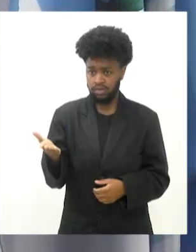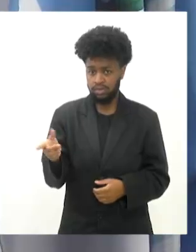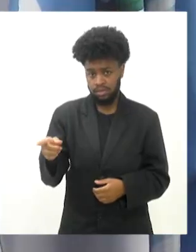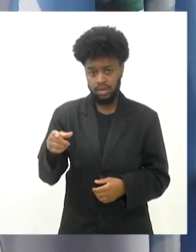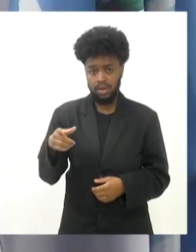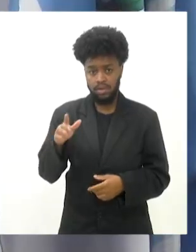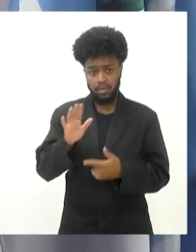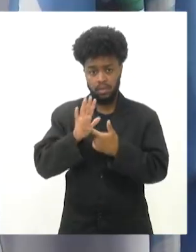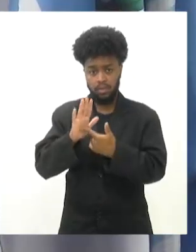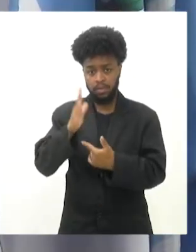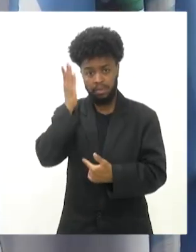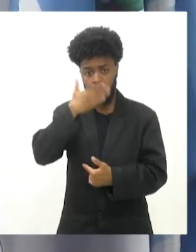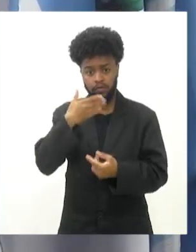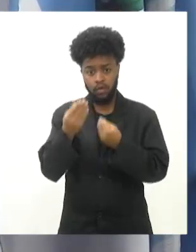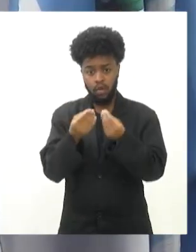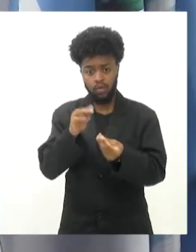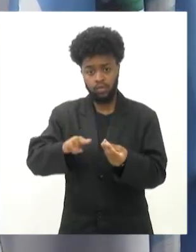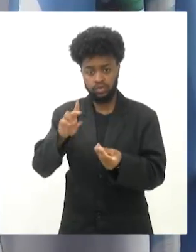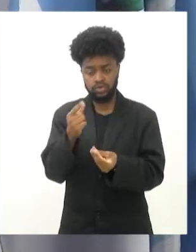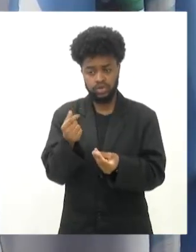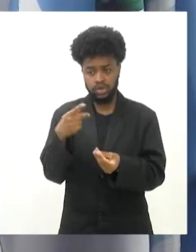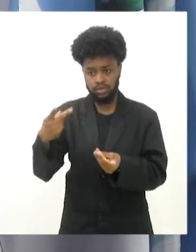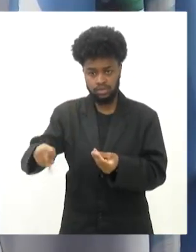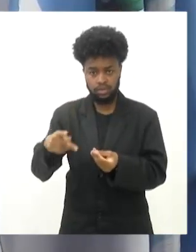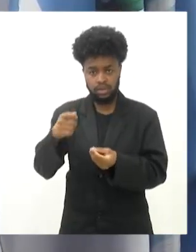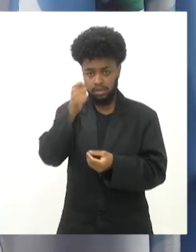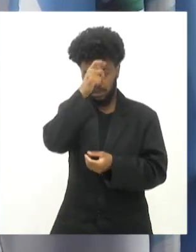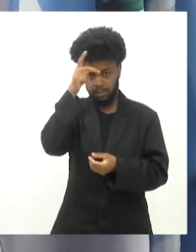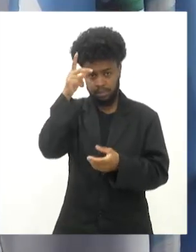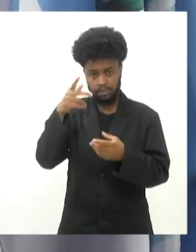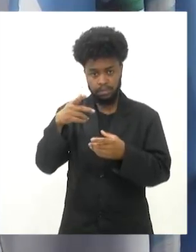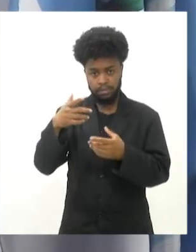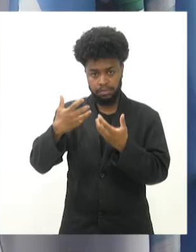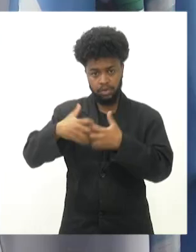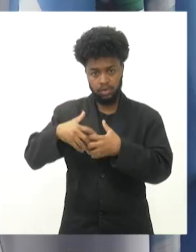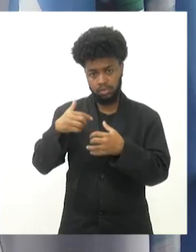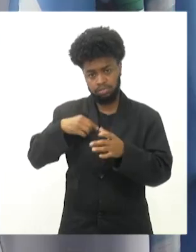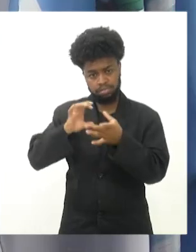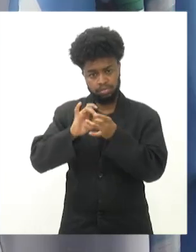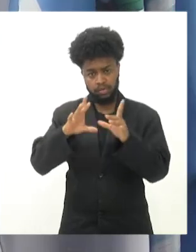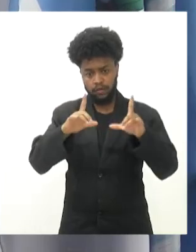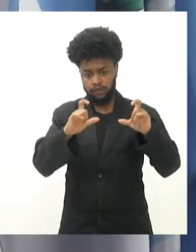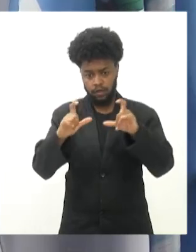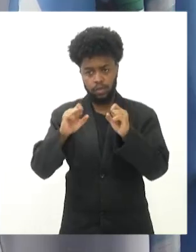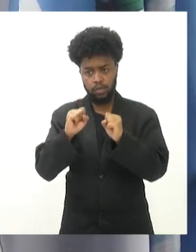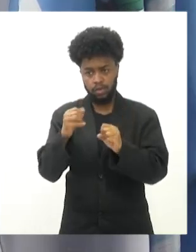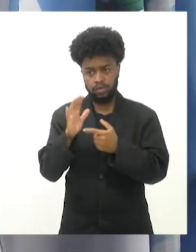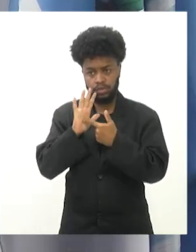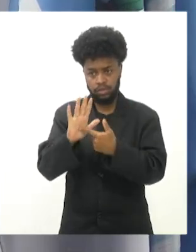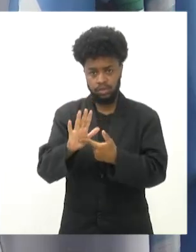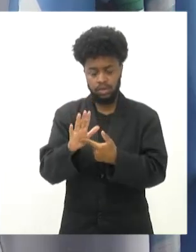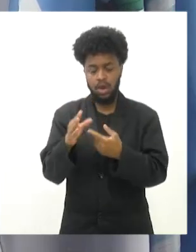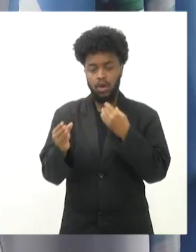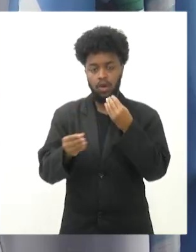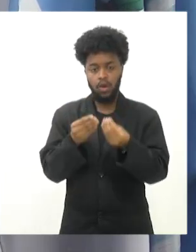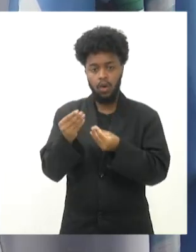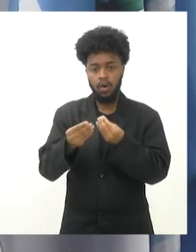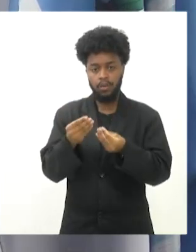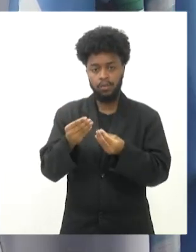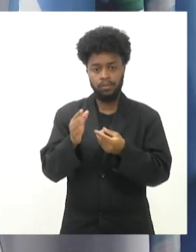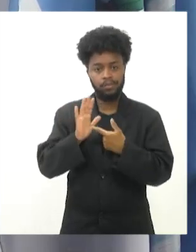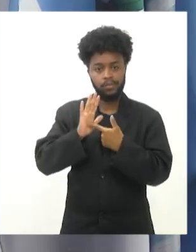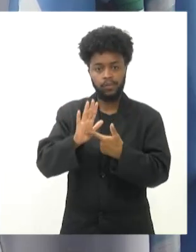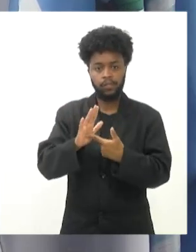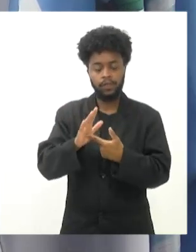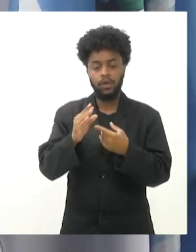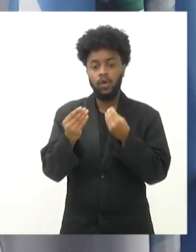de contas da Prefeitura de Petrópolis. Está aqui, ó. Deixar ser fotografado para que possam ver. Isso aqui é a prestação de contas de 30 milhões